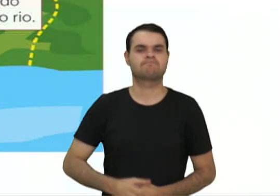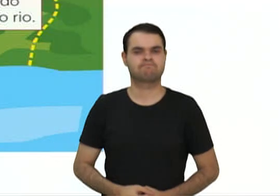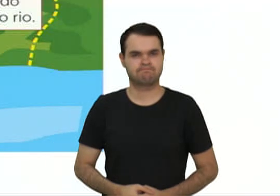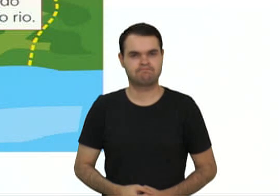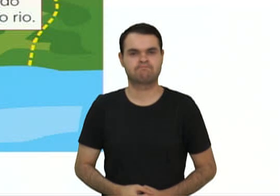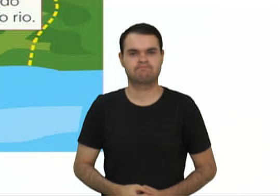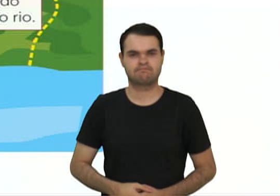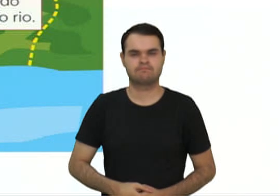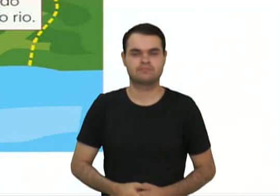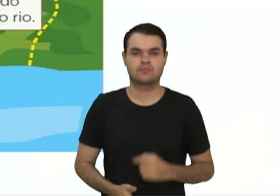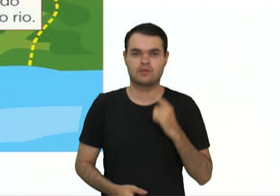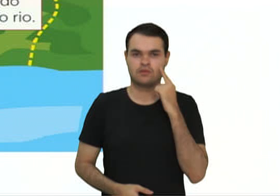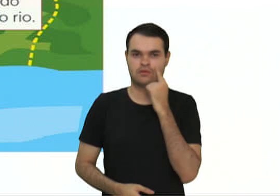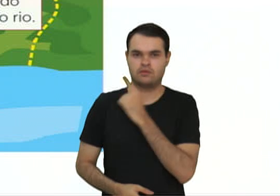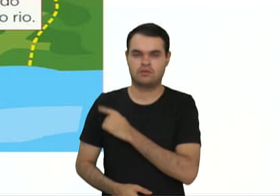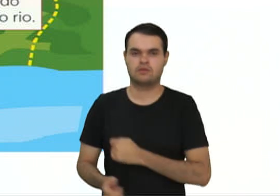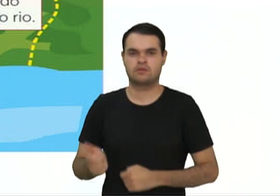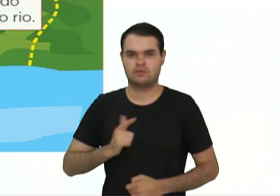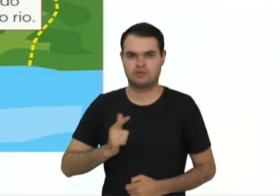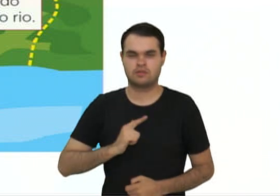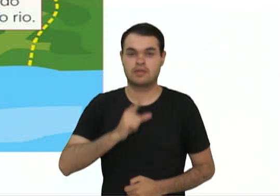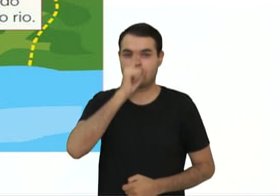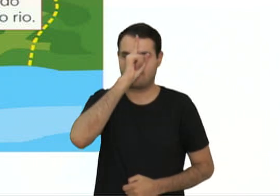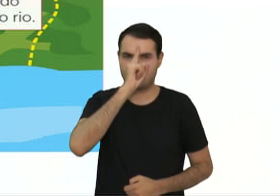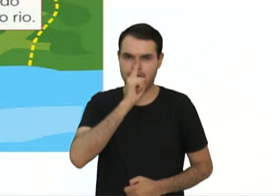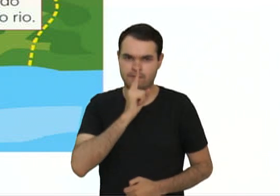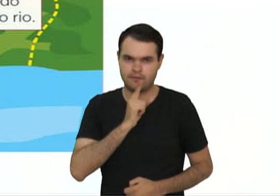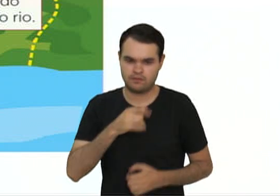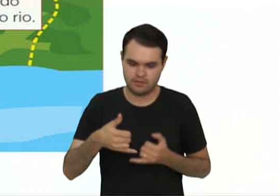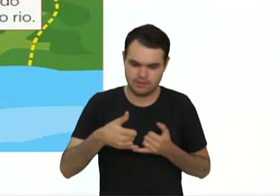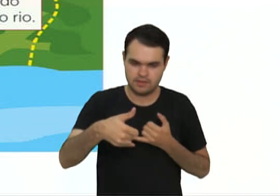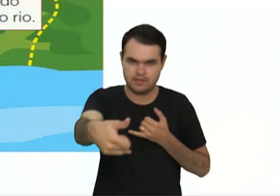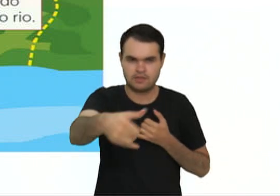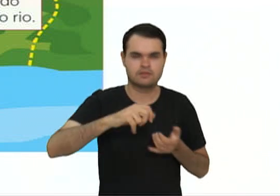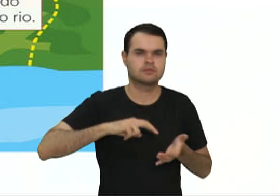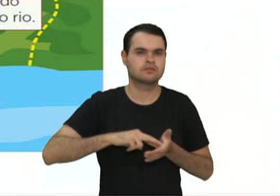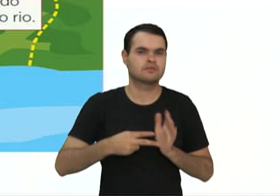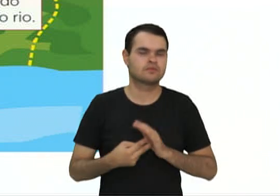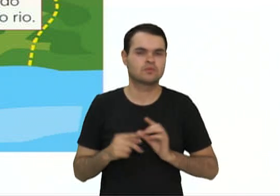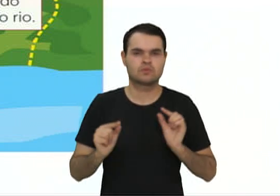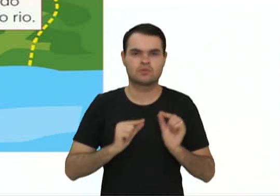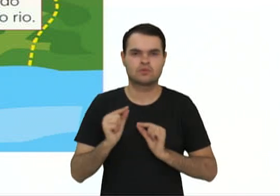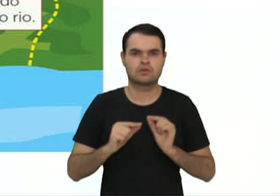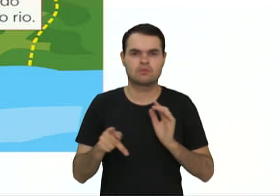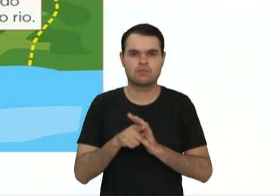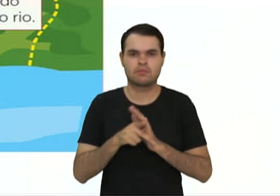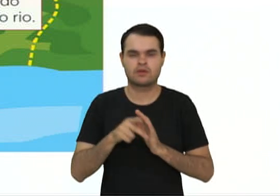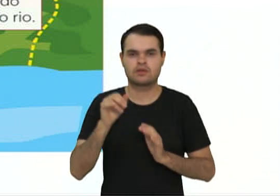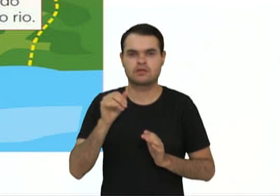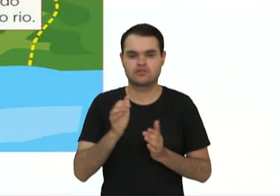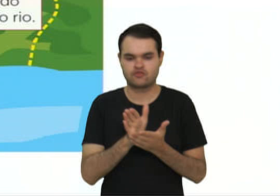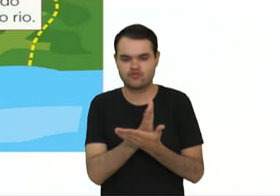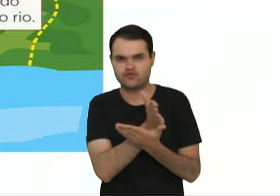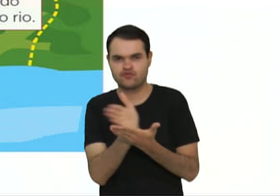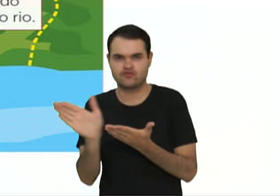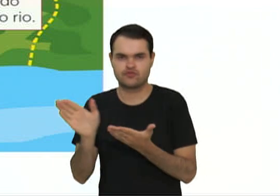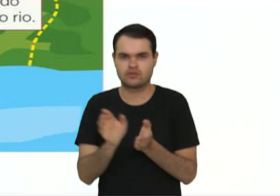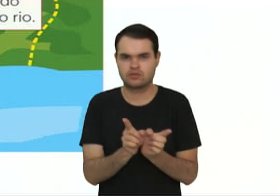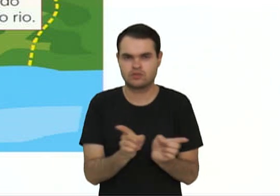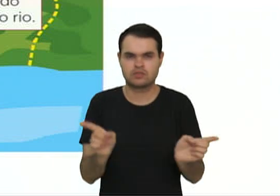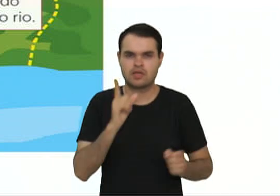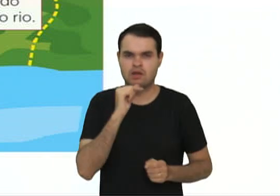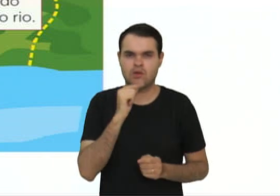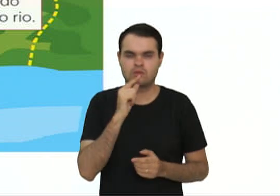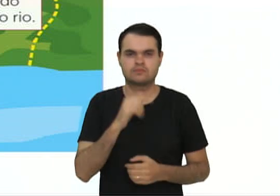você vai ver ali, ó, uma linha pontilhada em amarelo, aonde essa linha representa o interflúvio ou o divisor de água. Então, se você